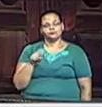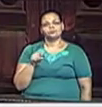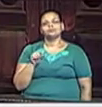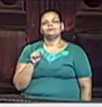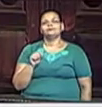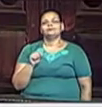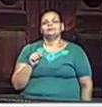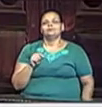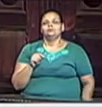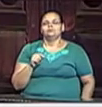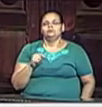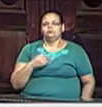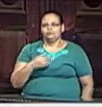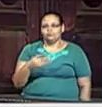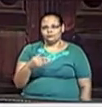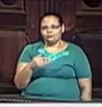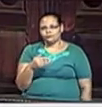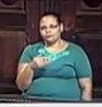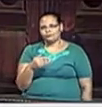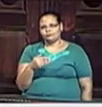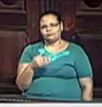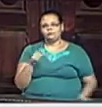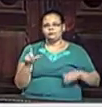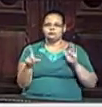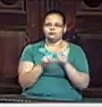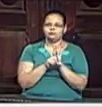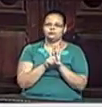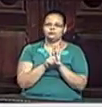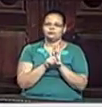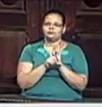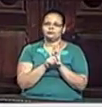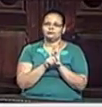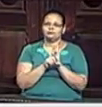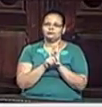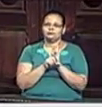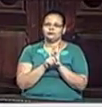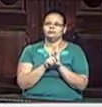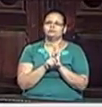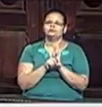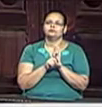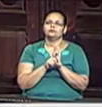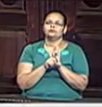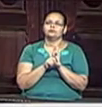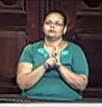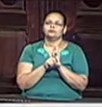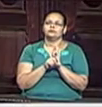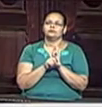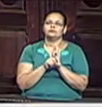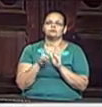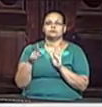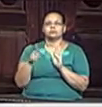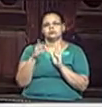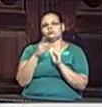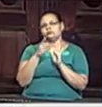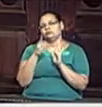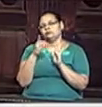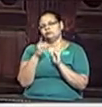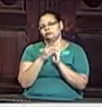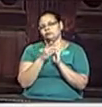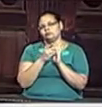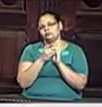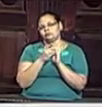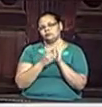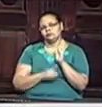cai diante da lei que declarou calamidade pública na